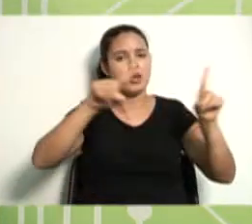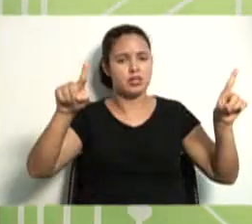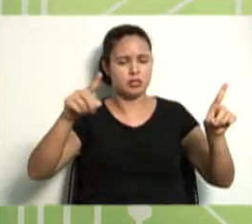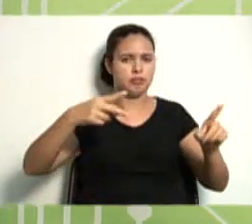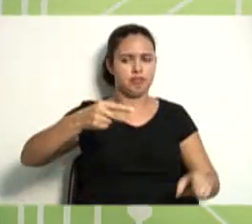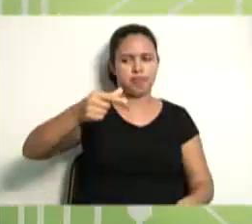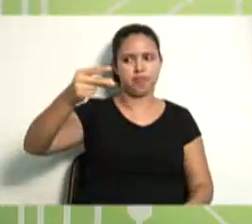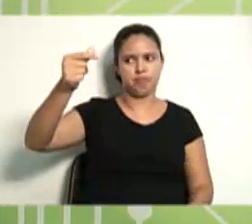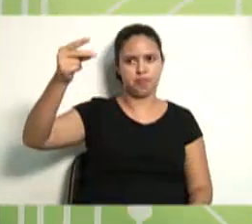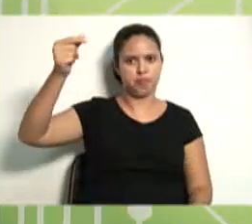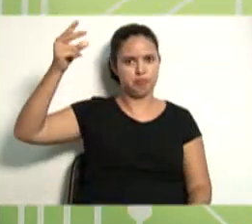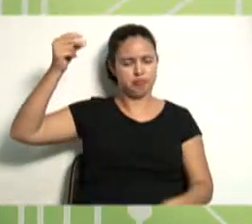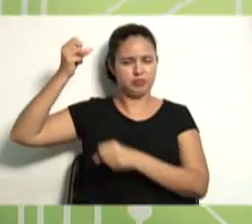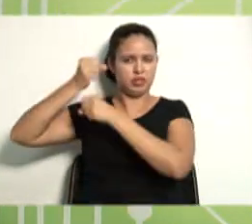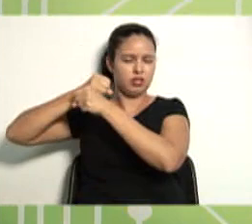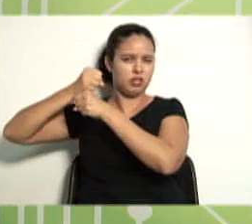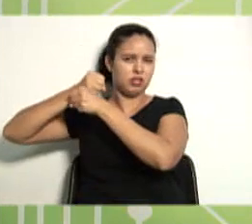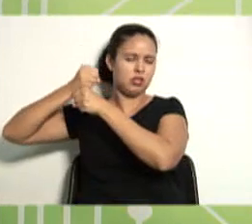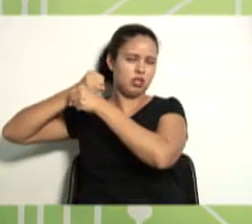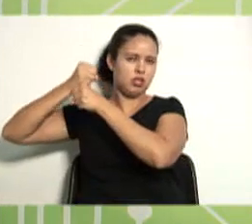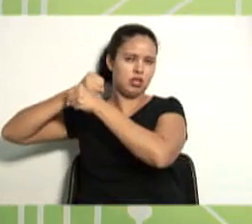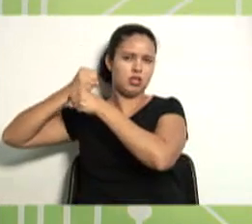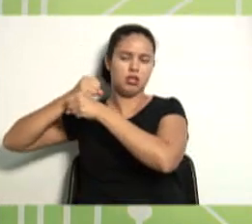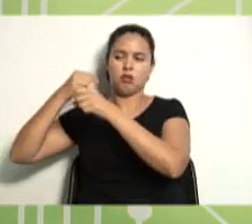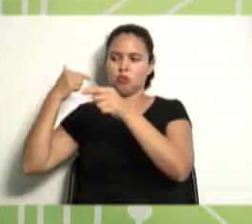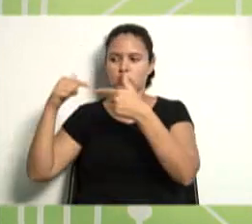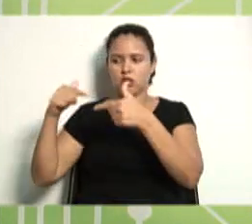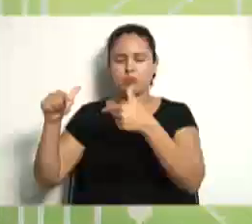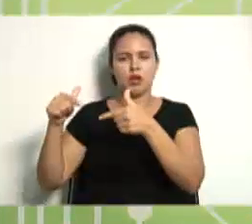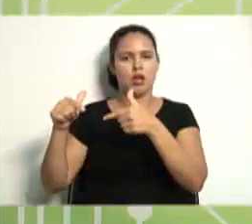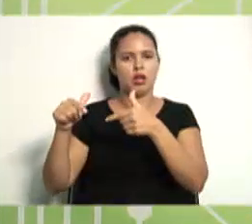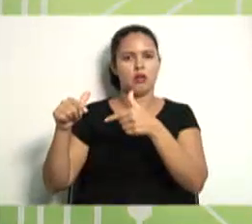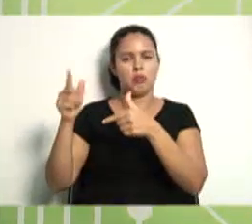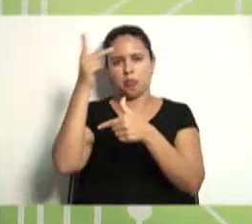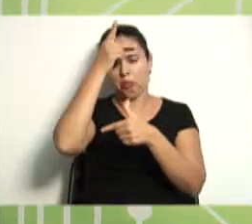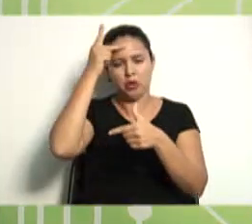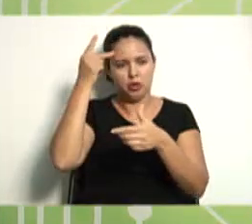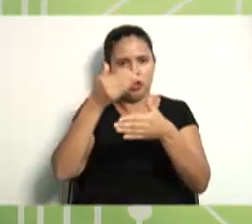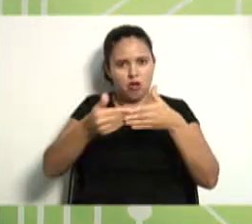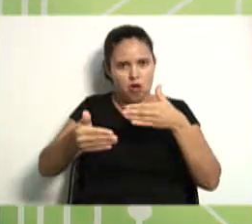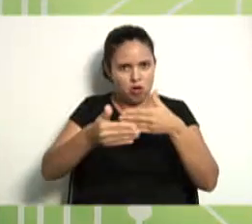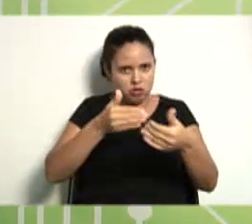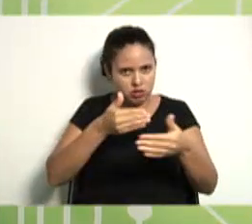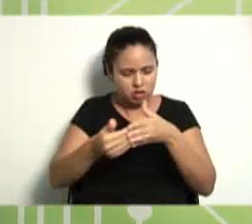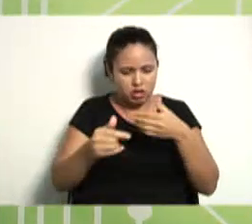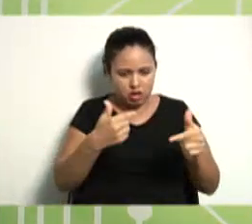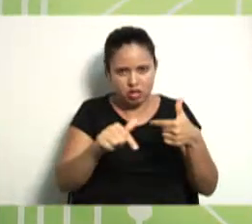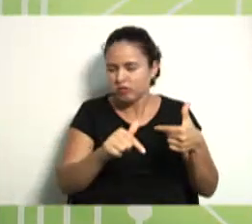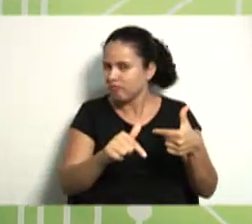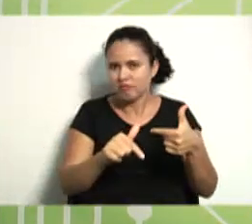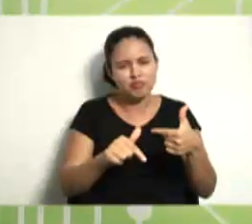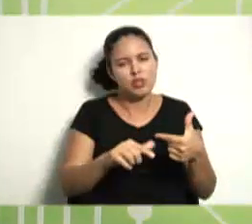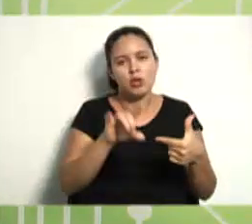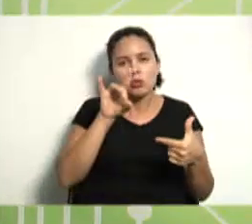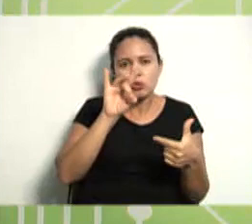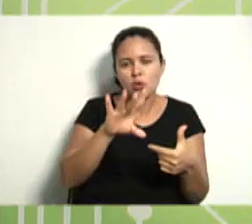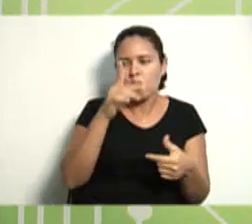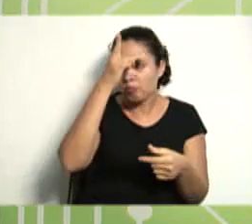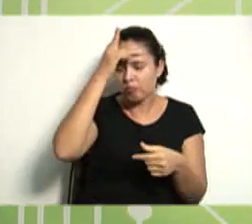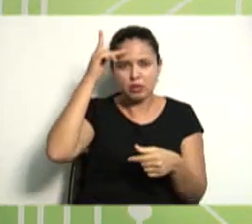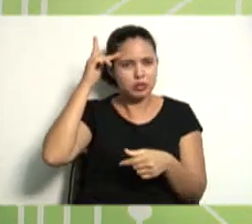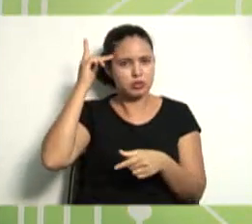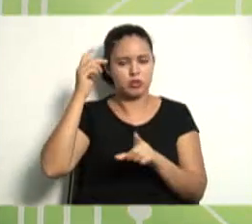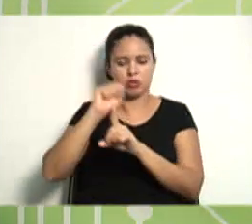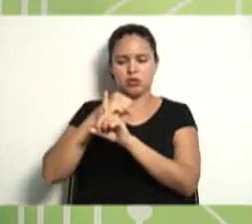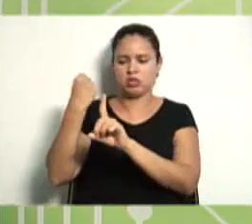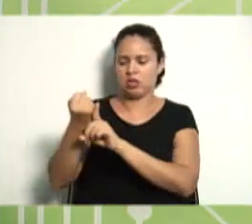histórico da Idade Antiga, o trabalho era reservado às pessoas mal vistas socialmente. O que